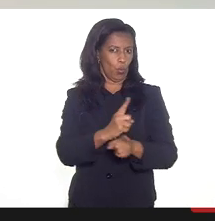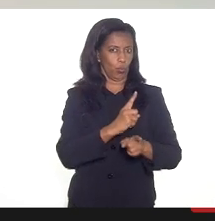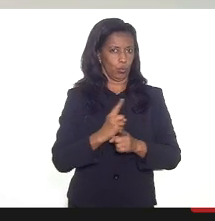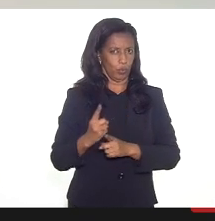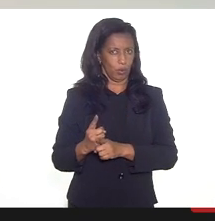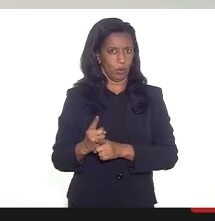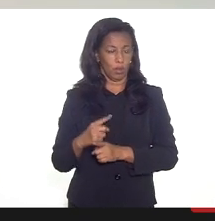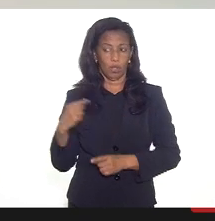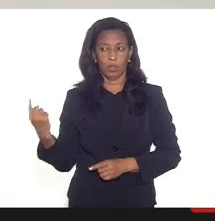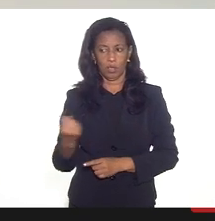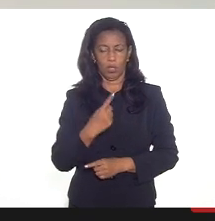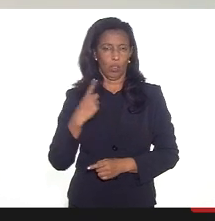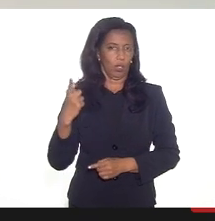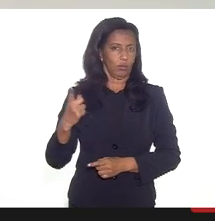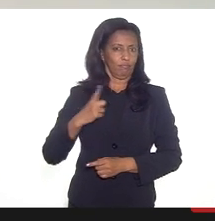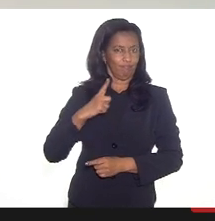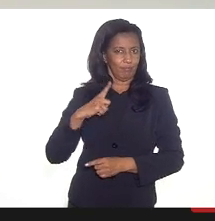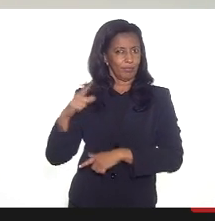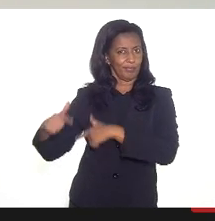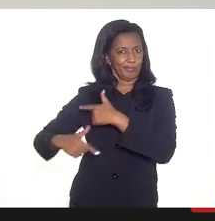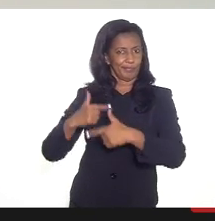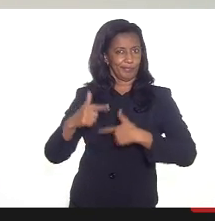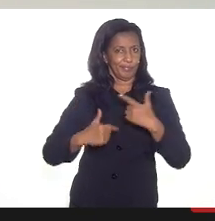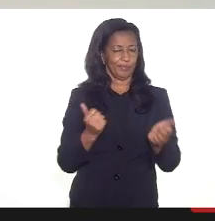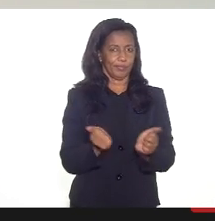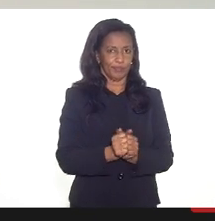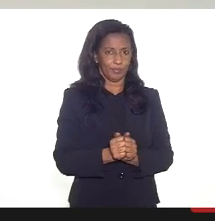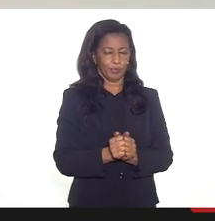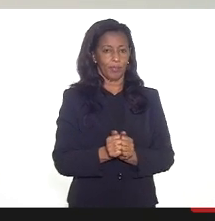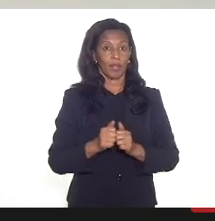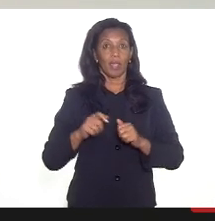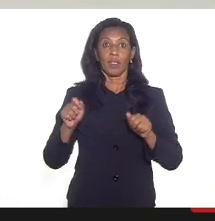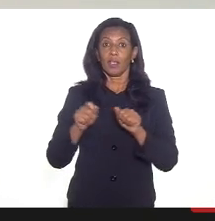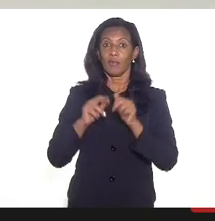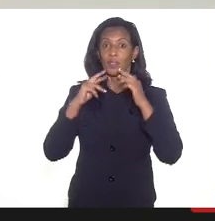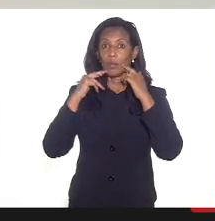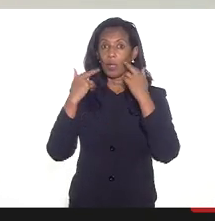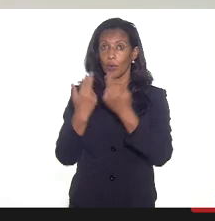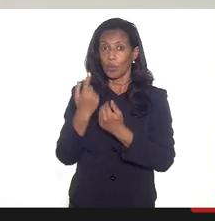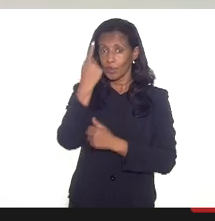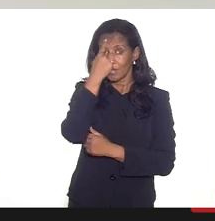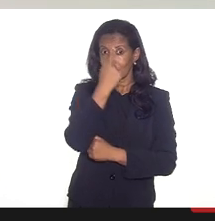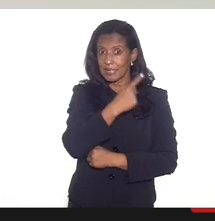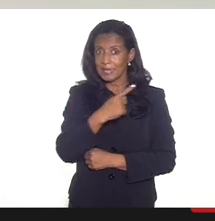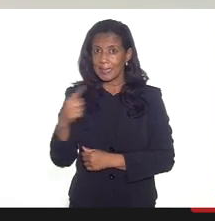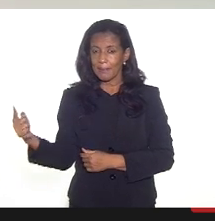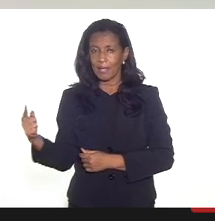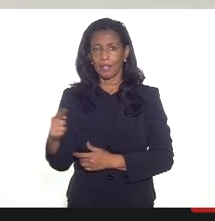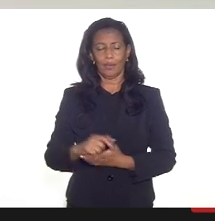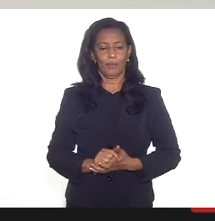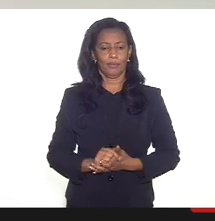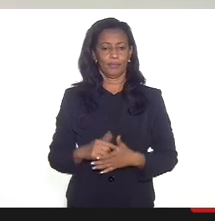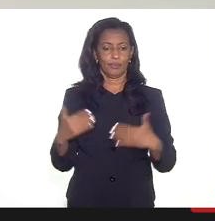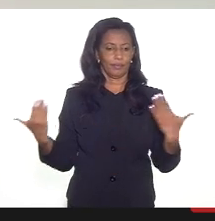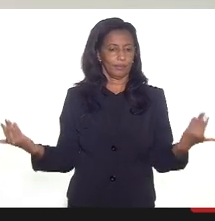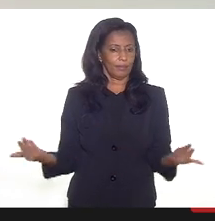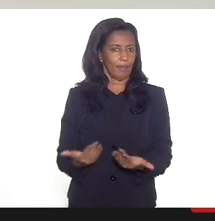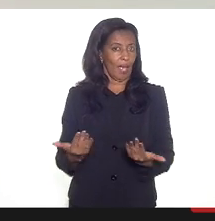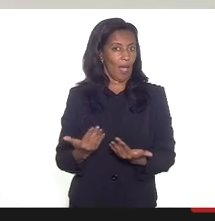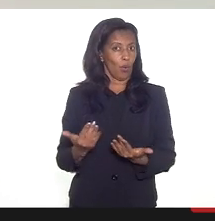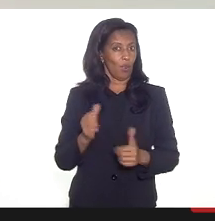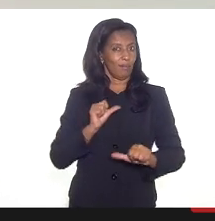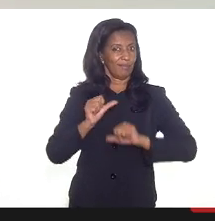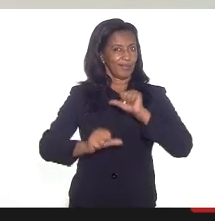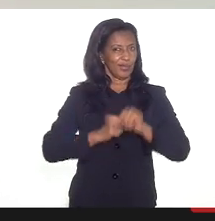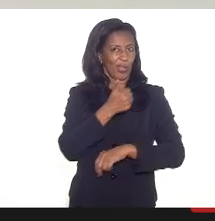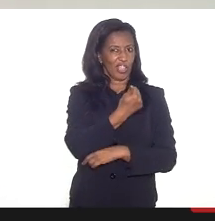que nós temos atuando nas pontas, e fazendo reuniões semanais. Agora, atualmente, quinzenais,